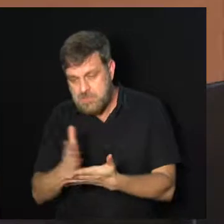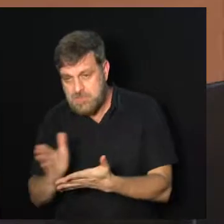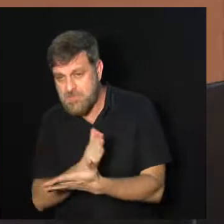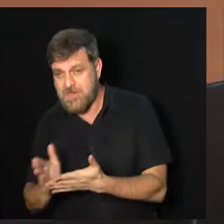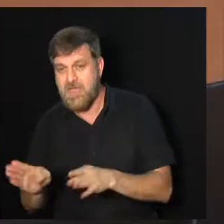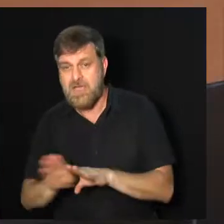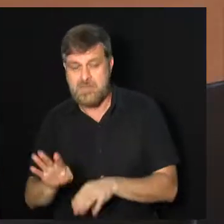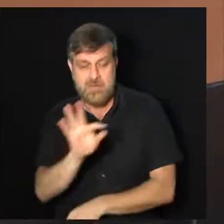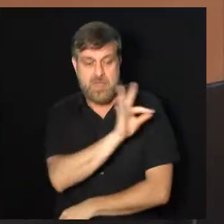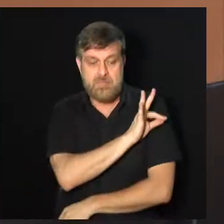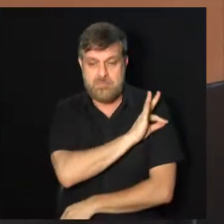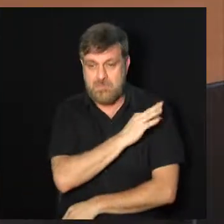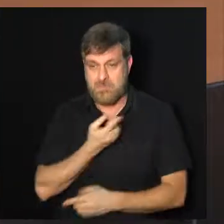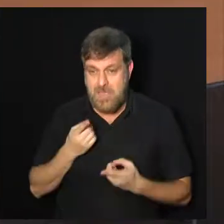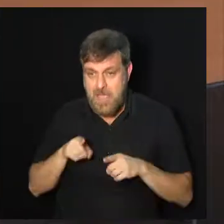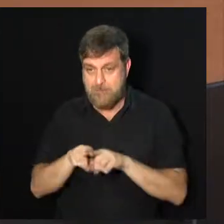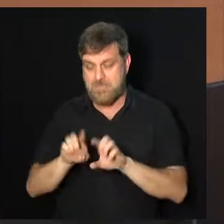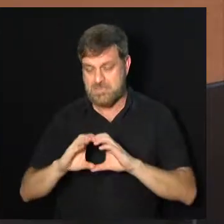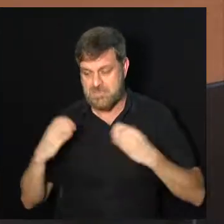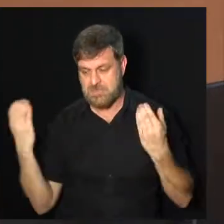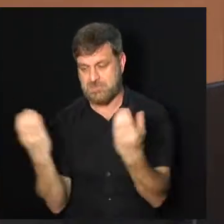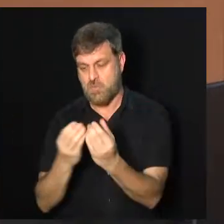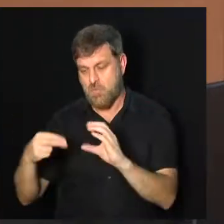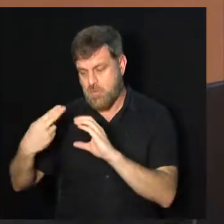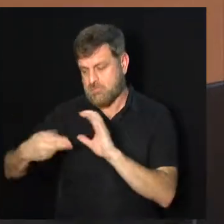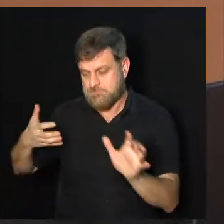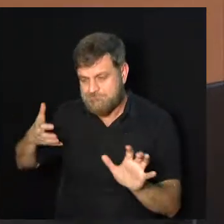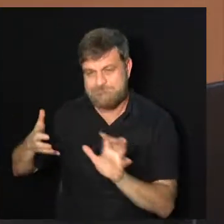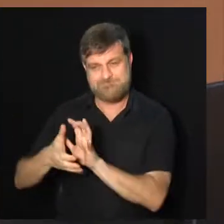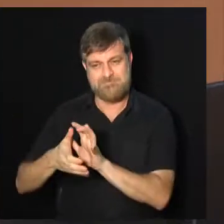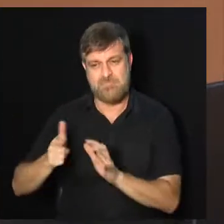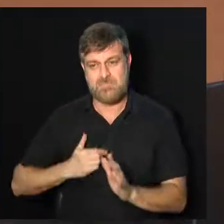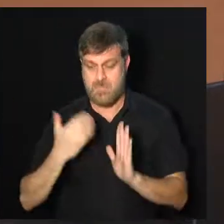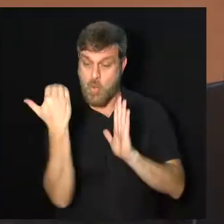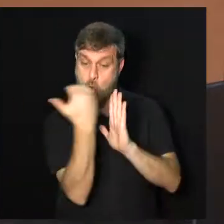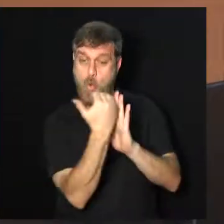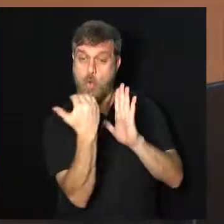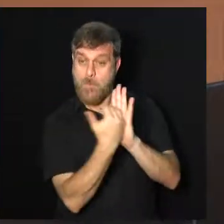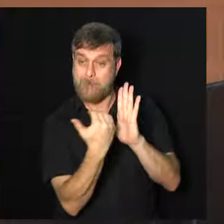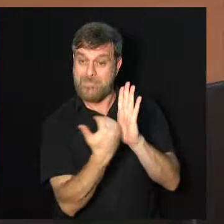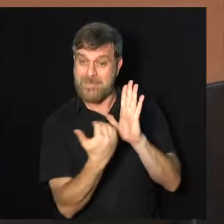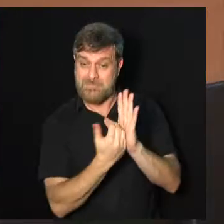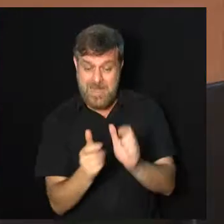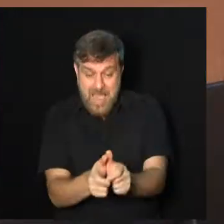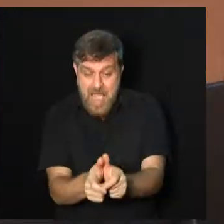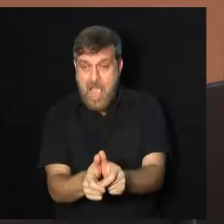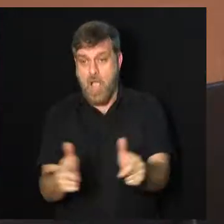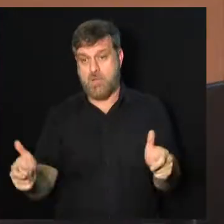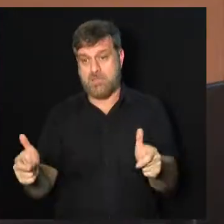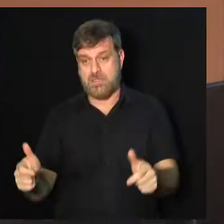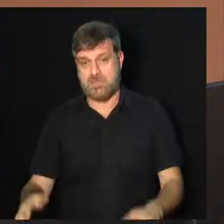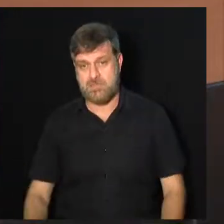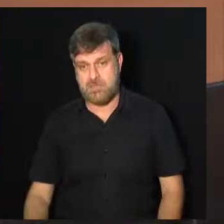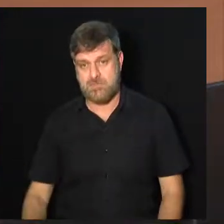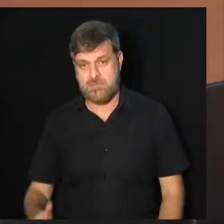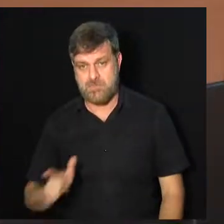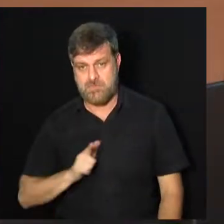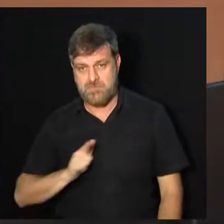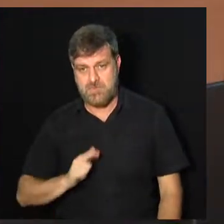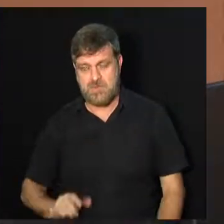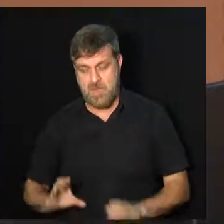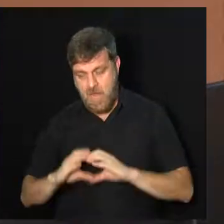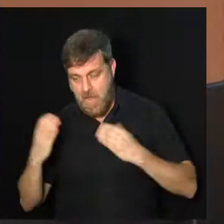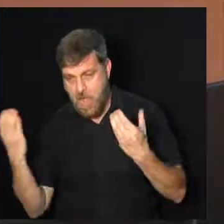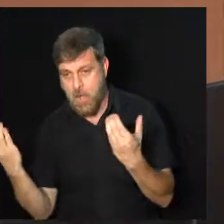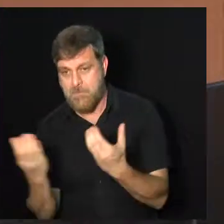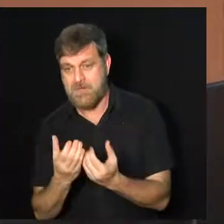pela prefeitura, em parceria com as cooperativas, de um cronograma de ampliação da cobertura que essas cooperativas vão